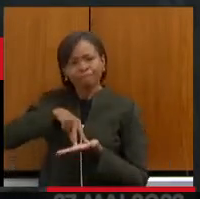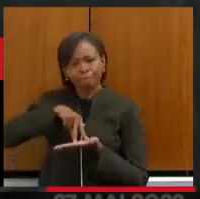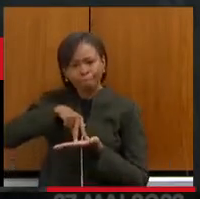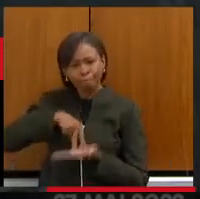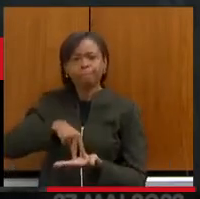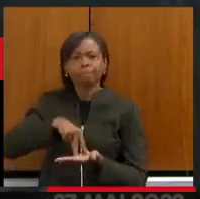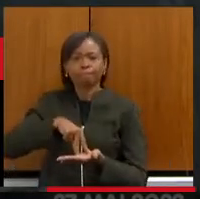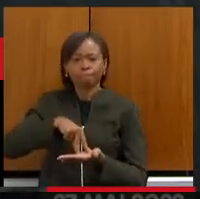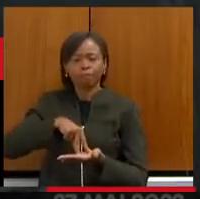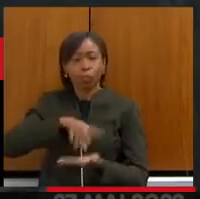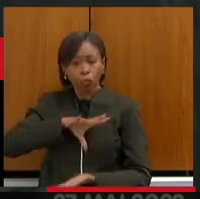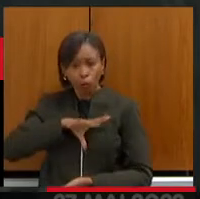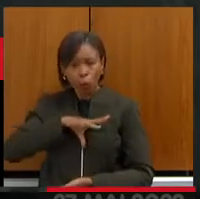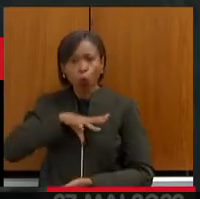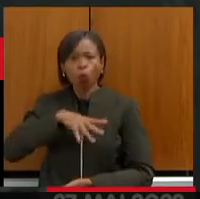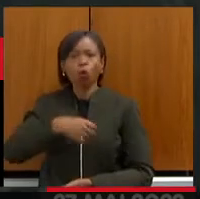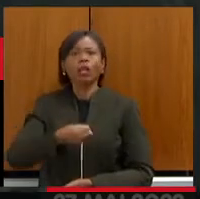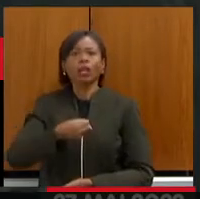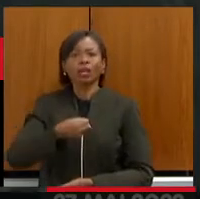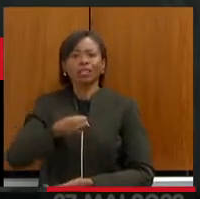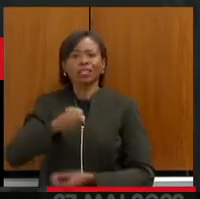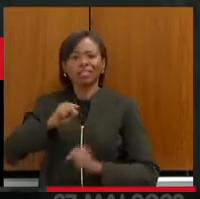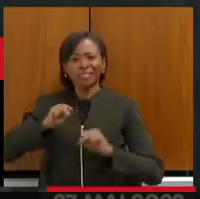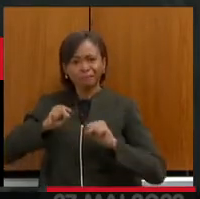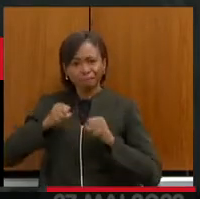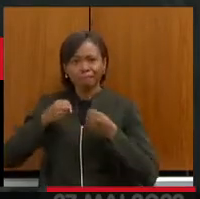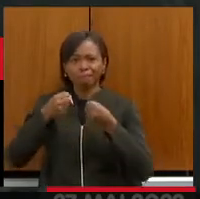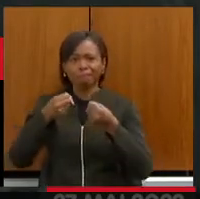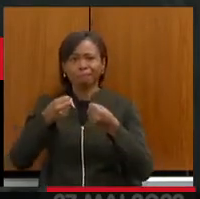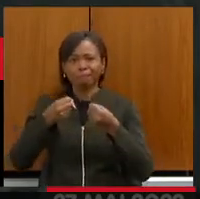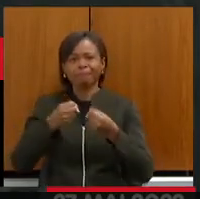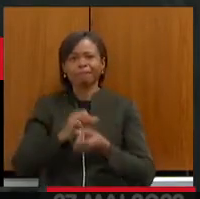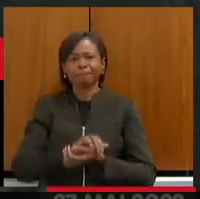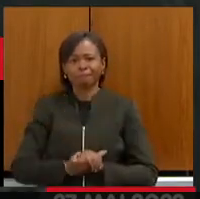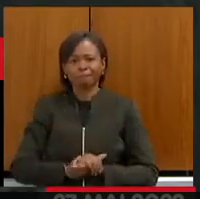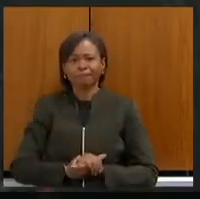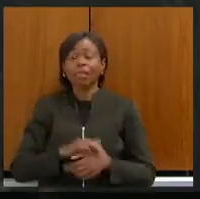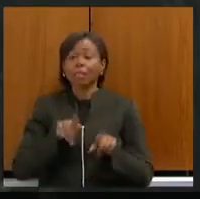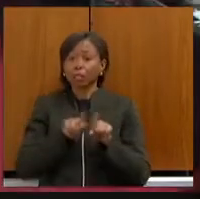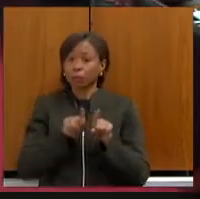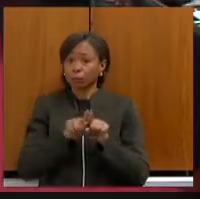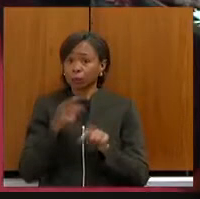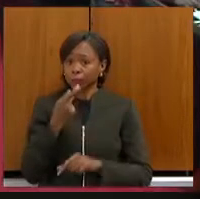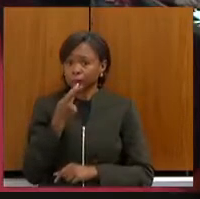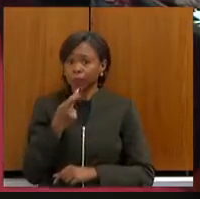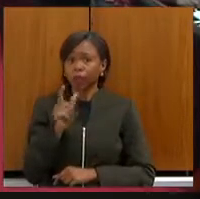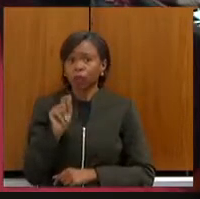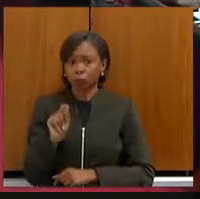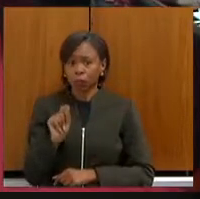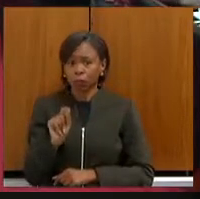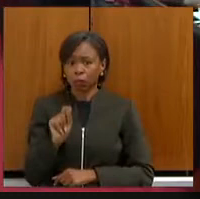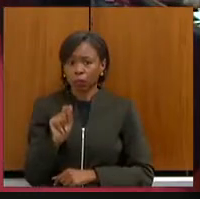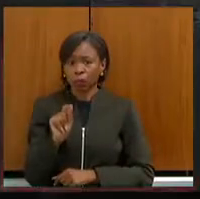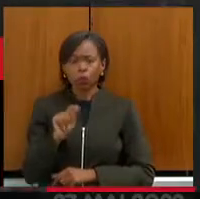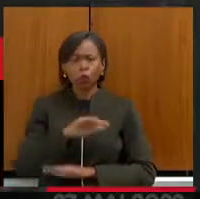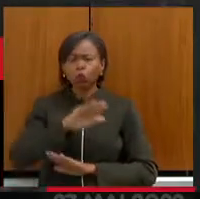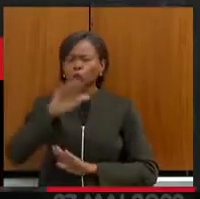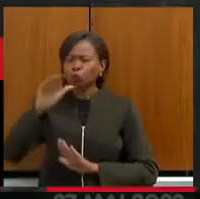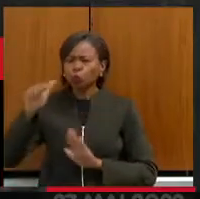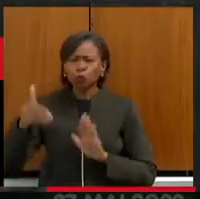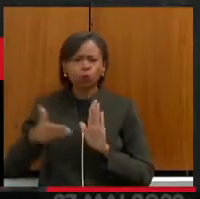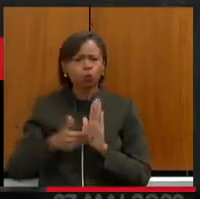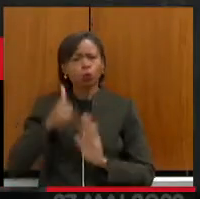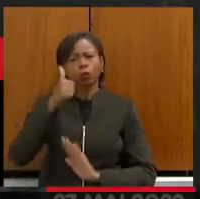e pela coragem de enfrentar digo também e todas as